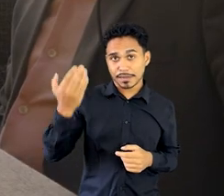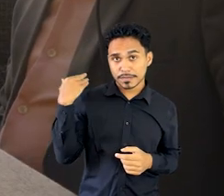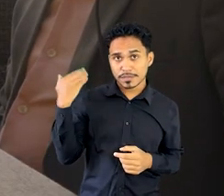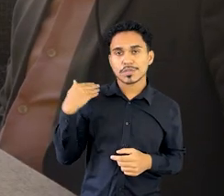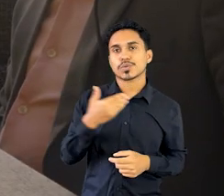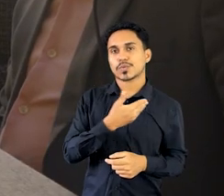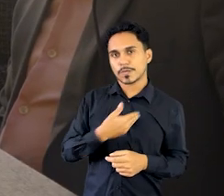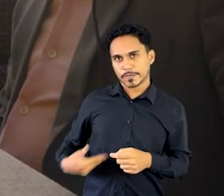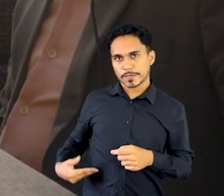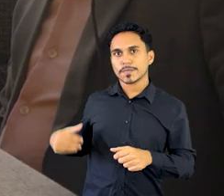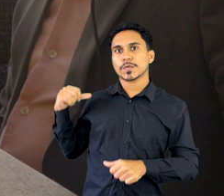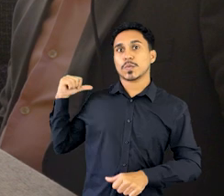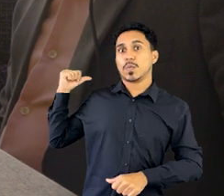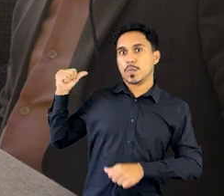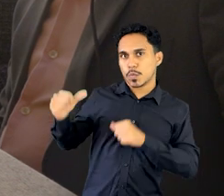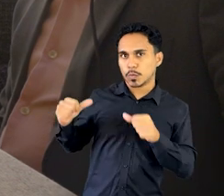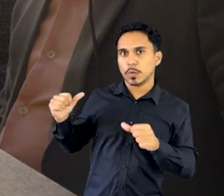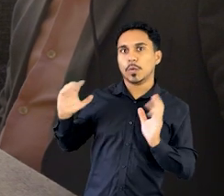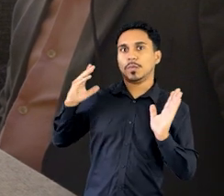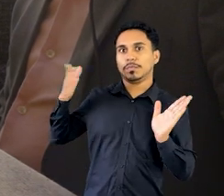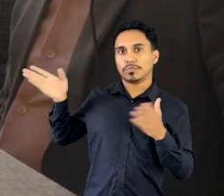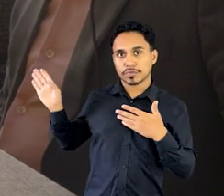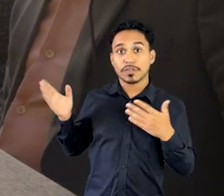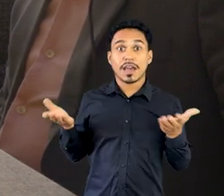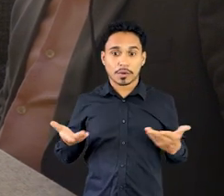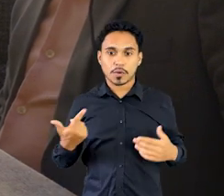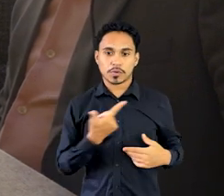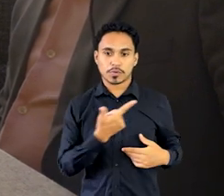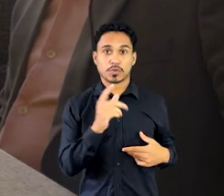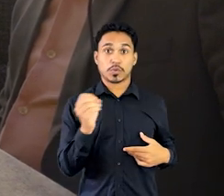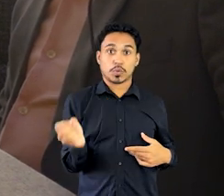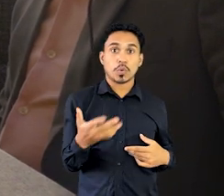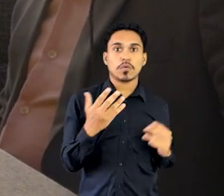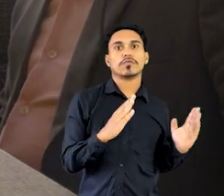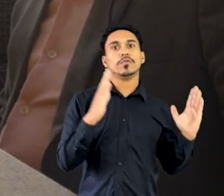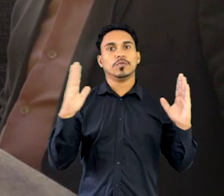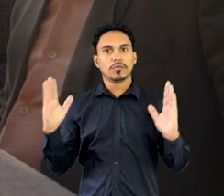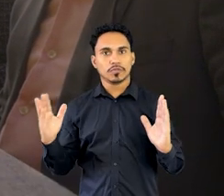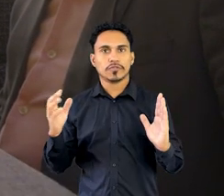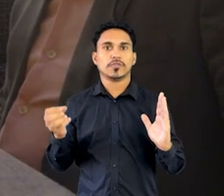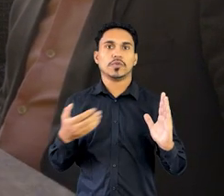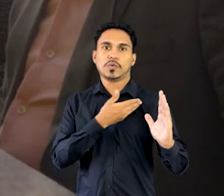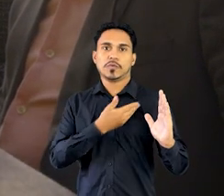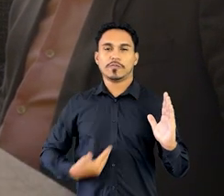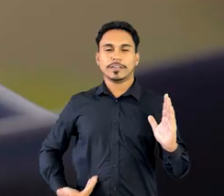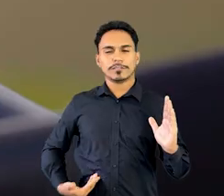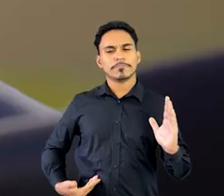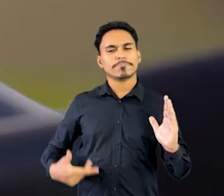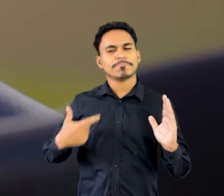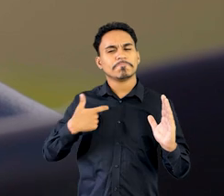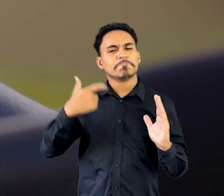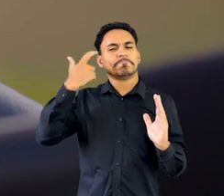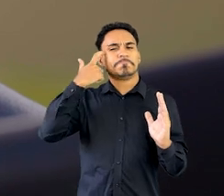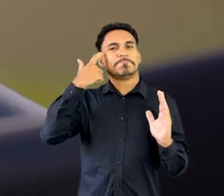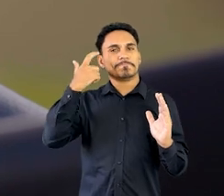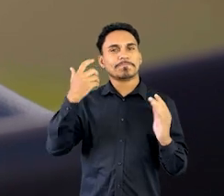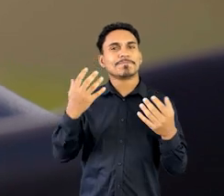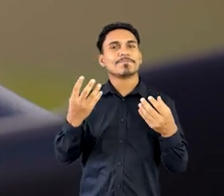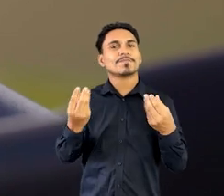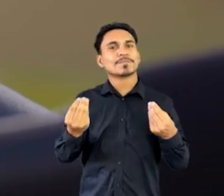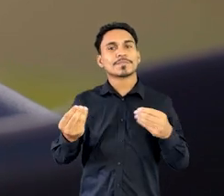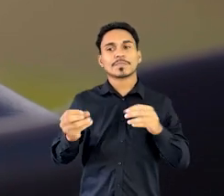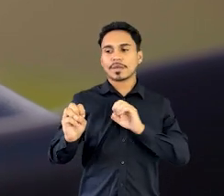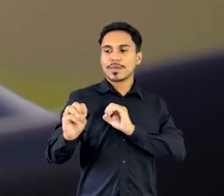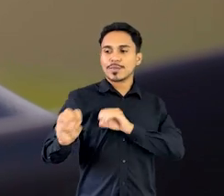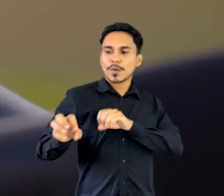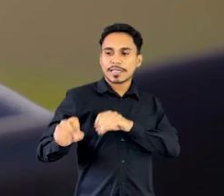Tivemos uma mudança recente de governo né Nós estamos no segundo ano do novo governo o que para nós trouxe e na nossa avaliação uma mudança de